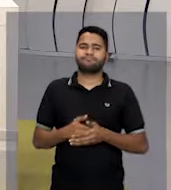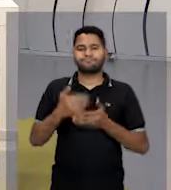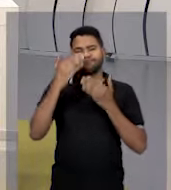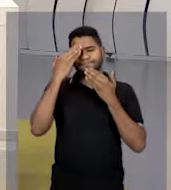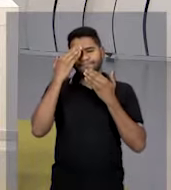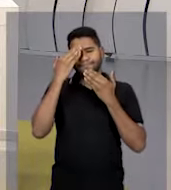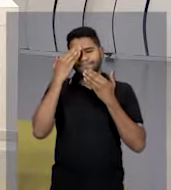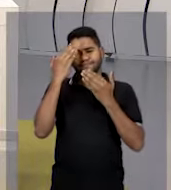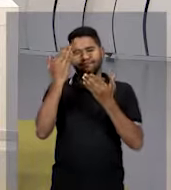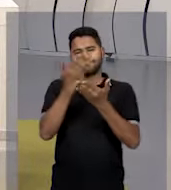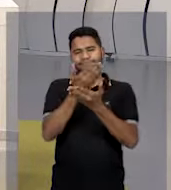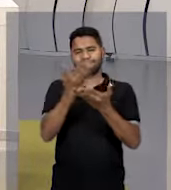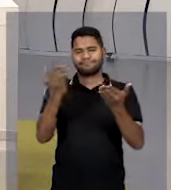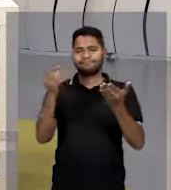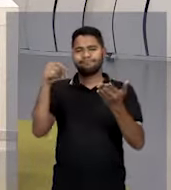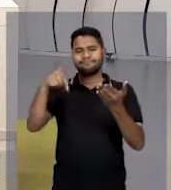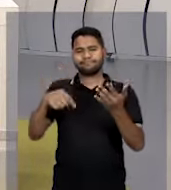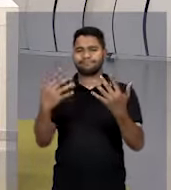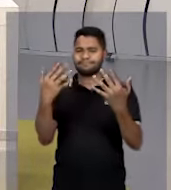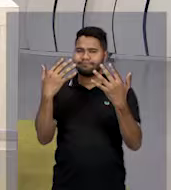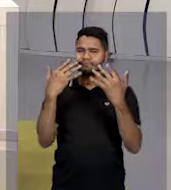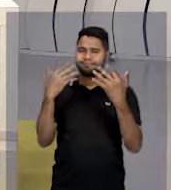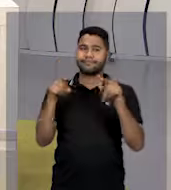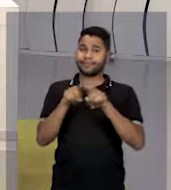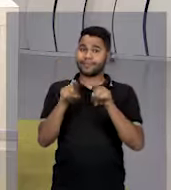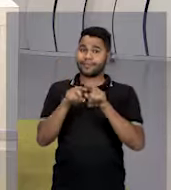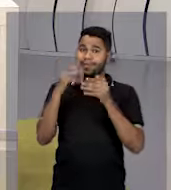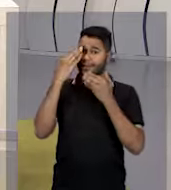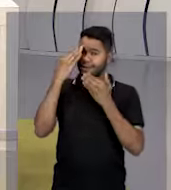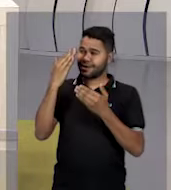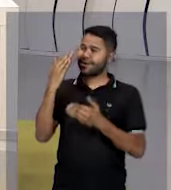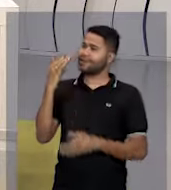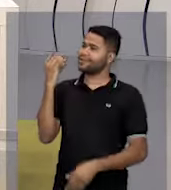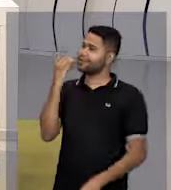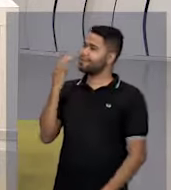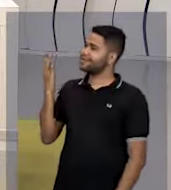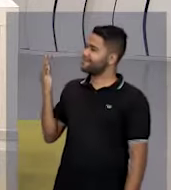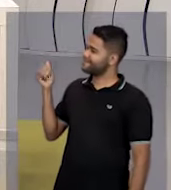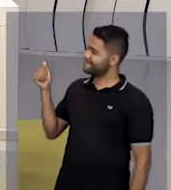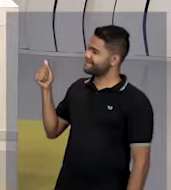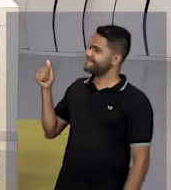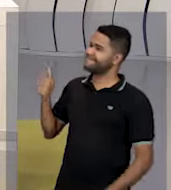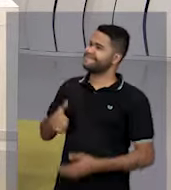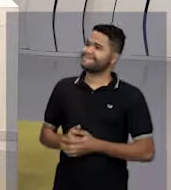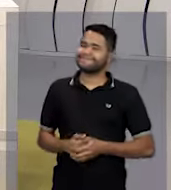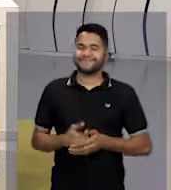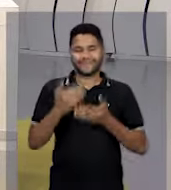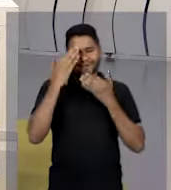Agradeço muito por vocês terem estado conosco, agradeço ao Daniel que esteve aqui conosco hoje.